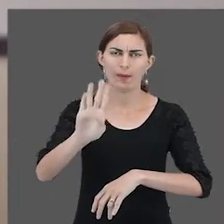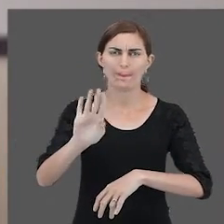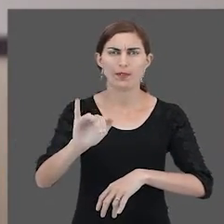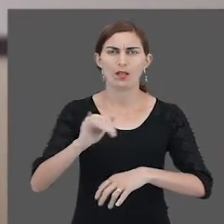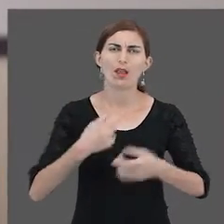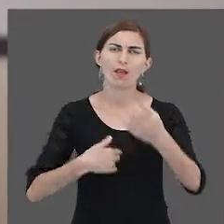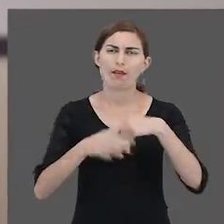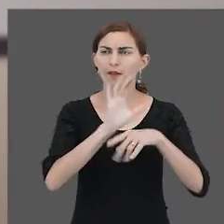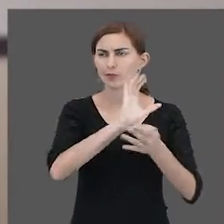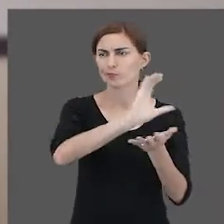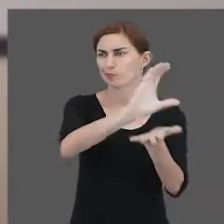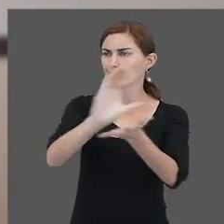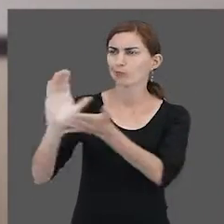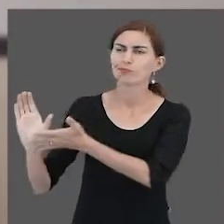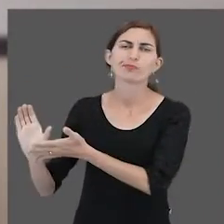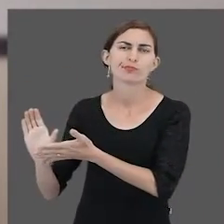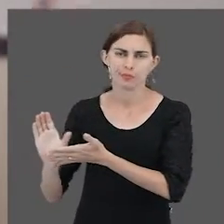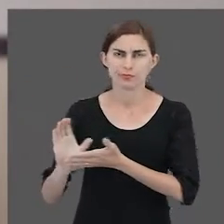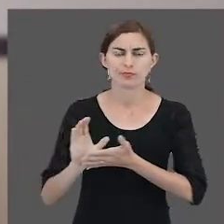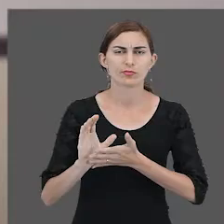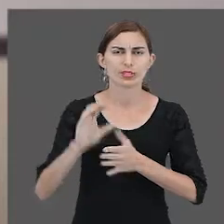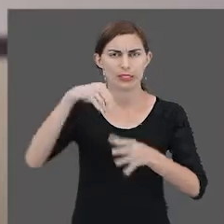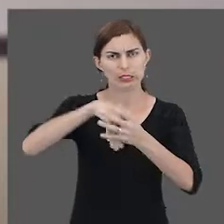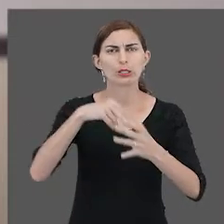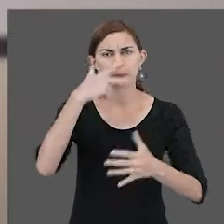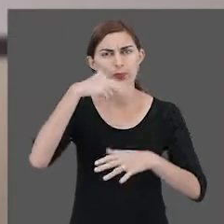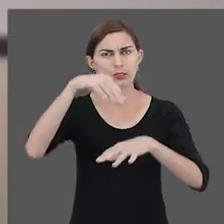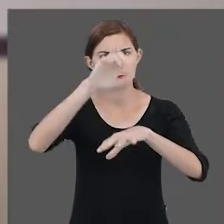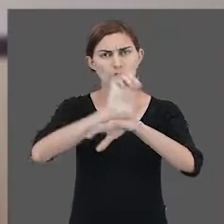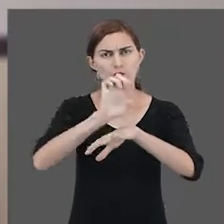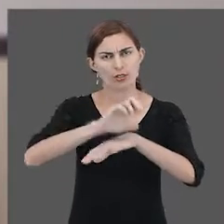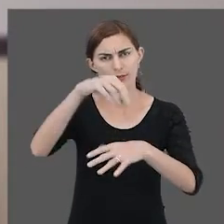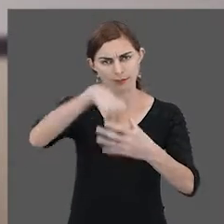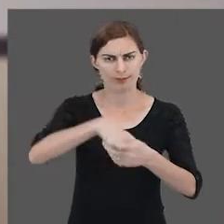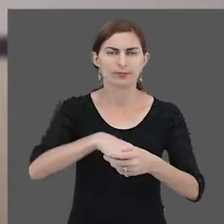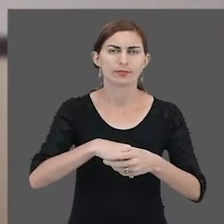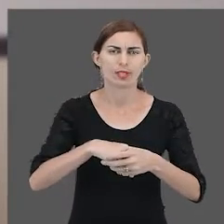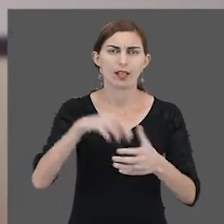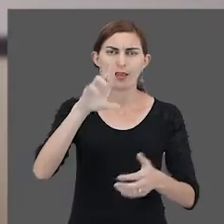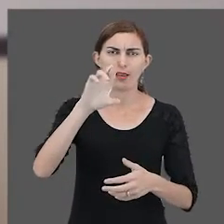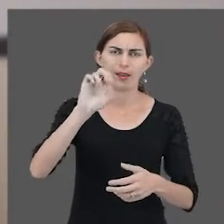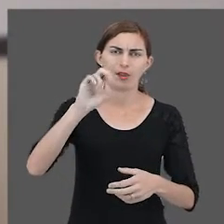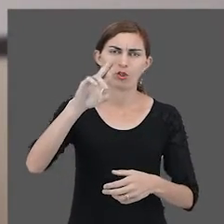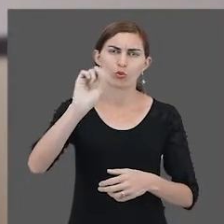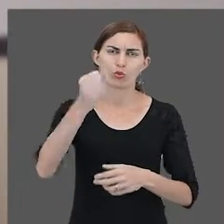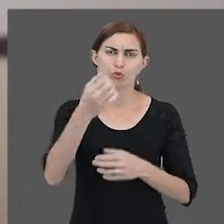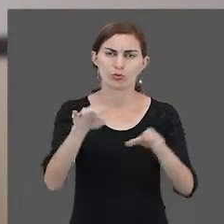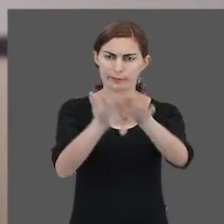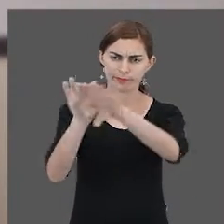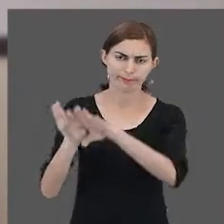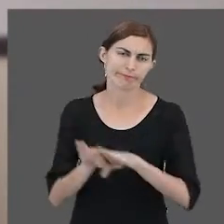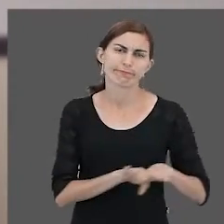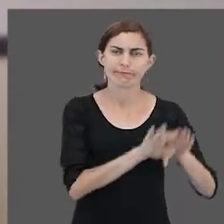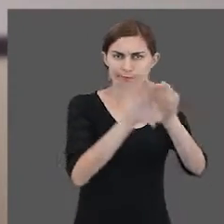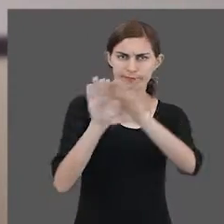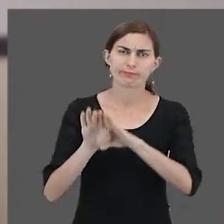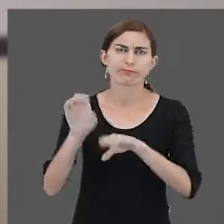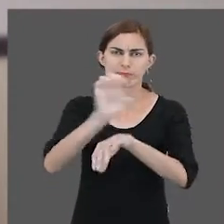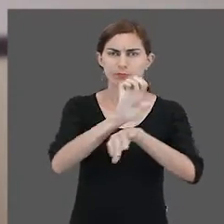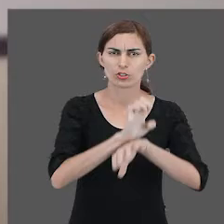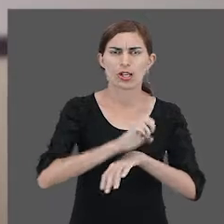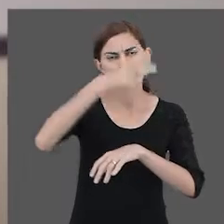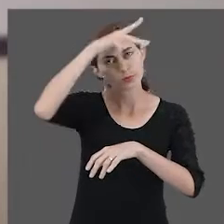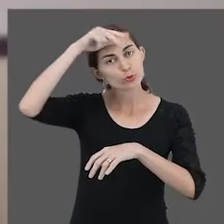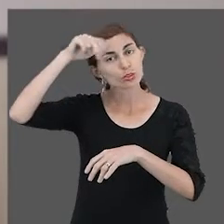é redistribuir os recursos dentro do mesmo estado. Então, é distribuir os recursos de forma mais igualitária entre os estados e